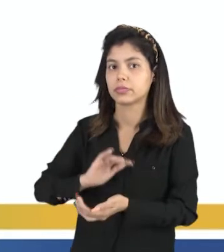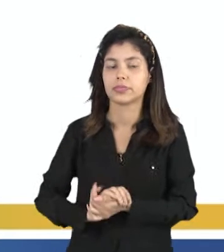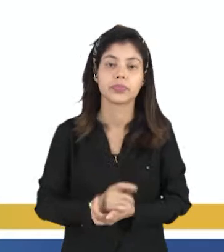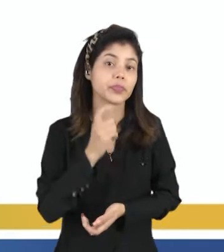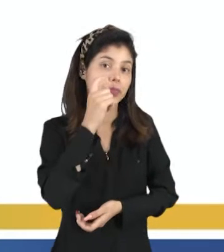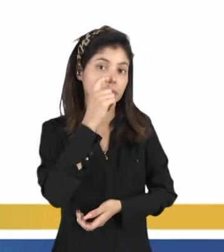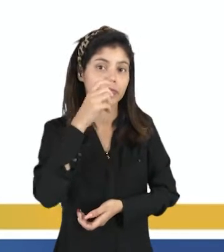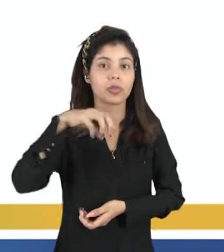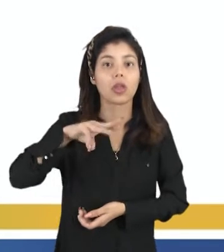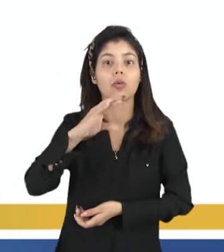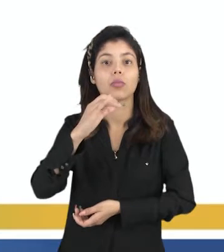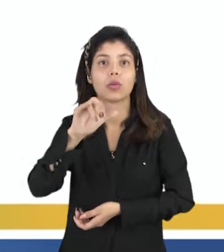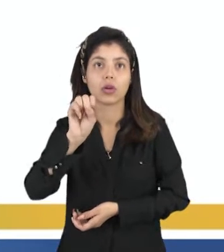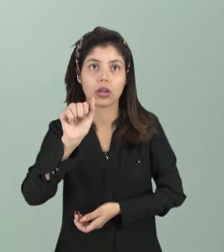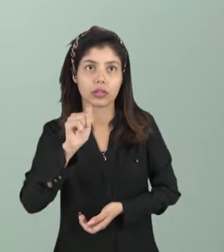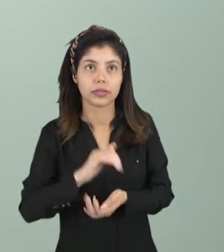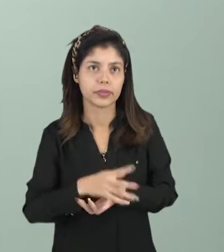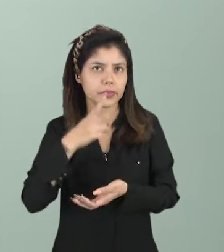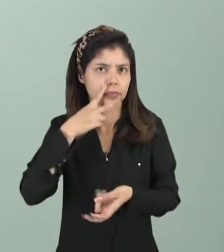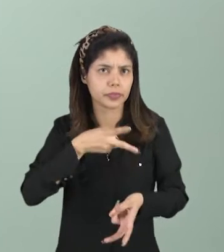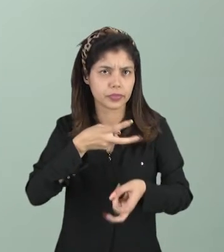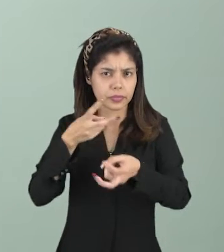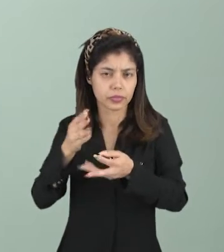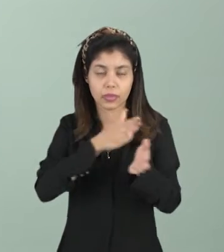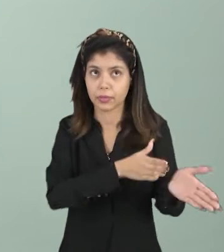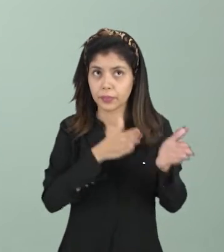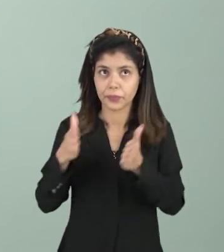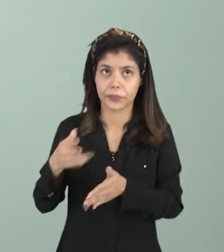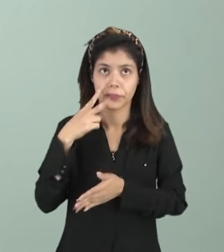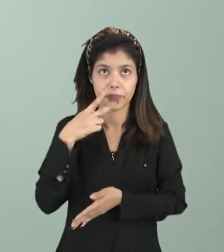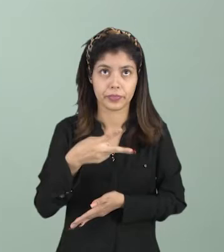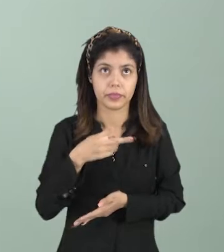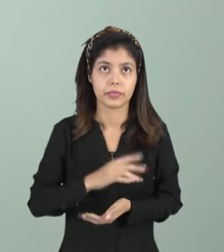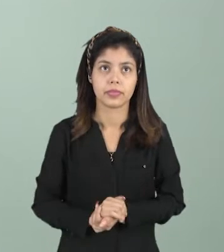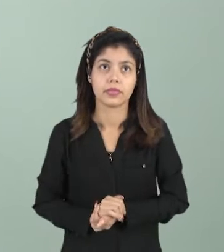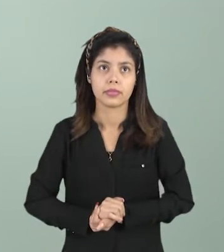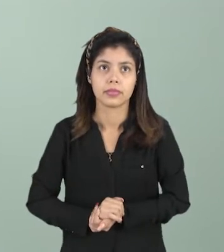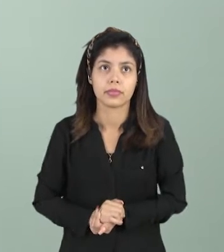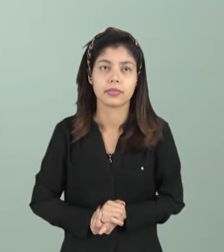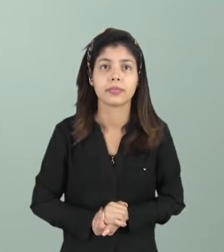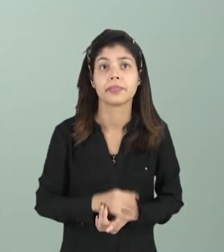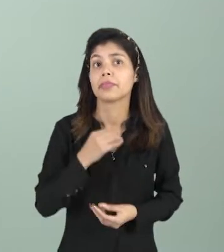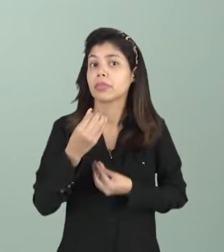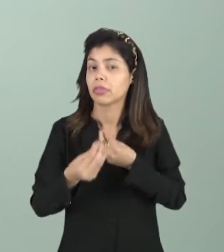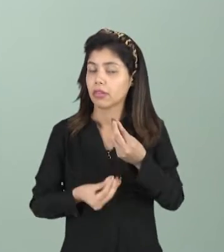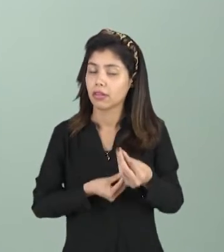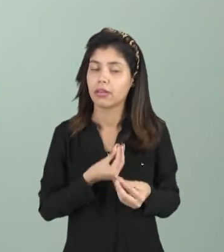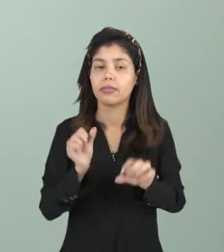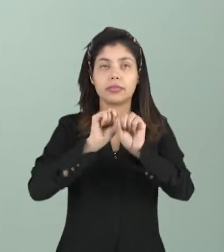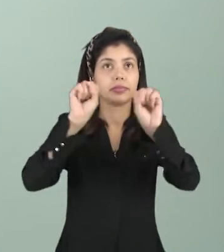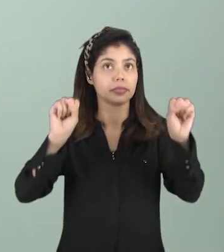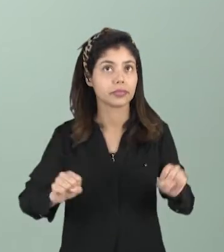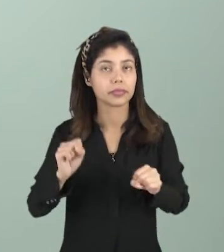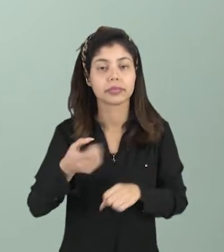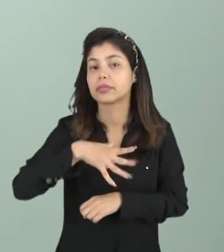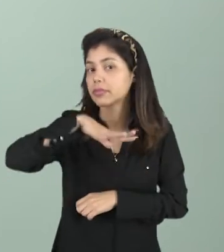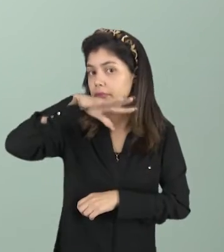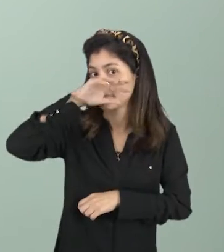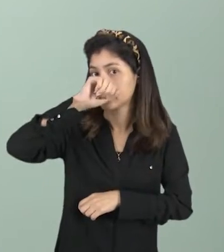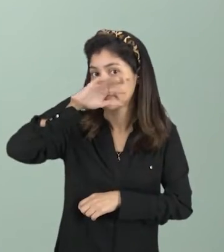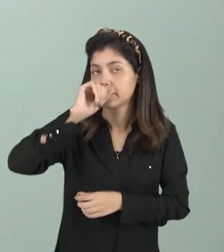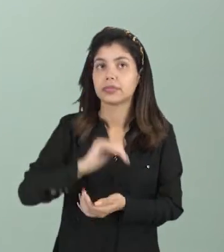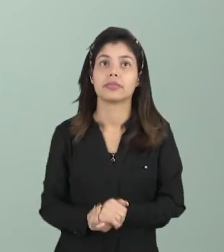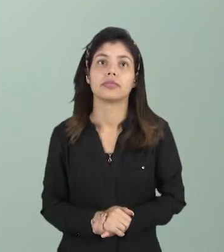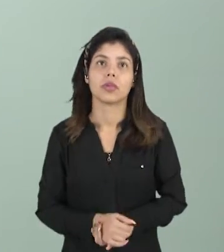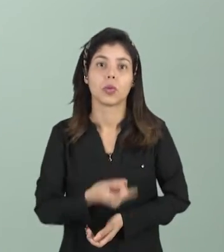olfativa. Isso nós vamos ver a partir de agora. Bom, como parte do sistema olfativo, eu já falei para vocês que o